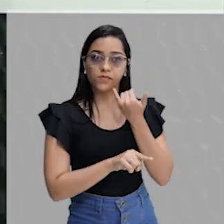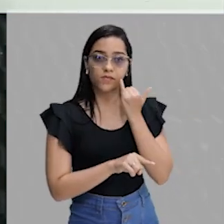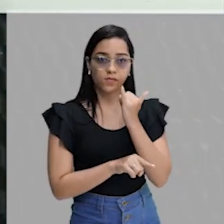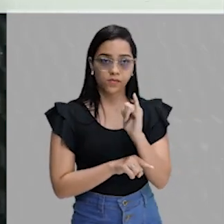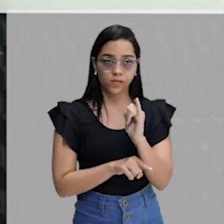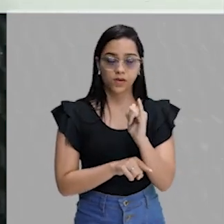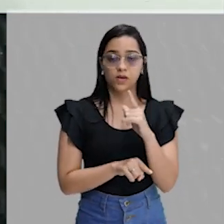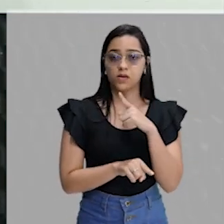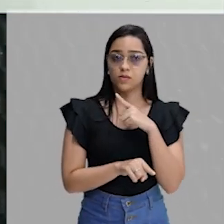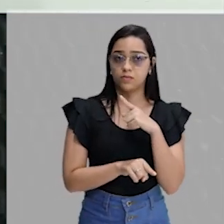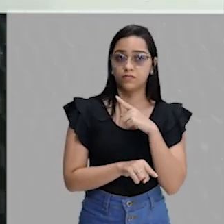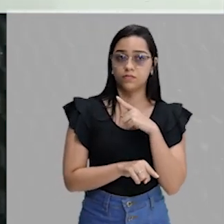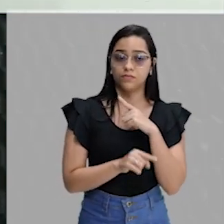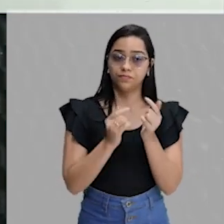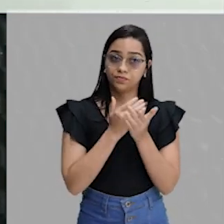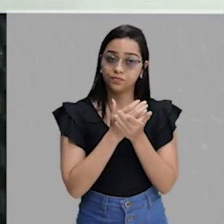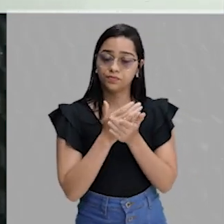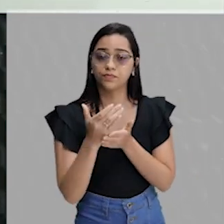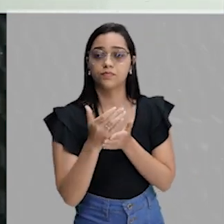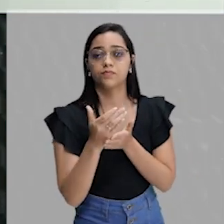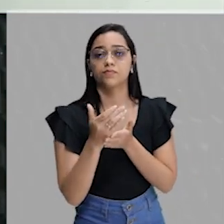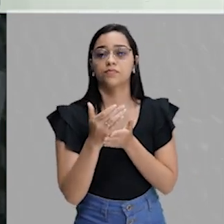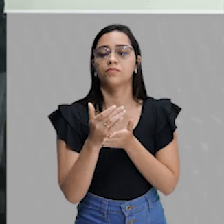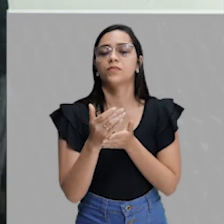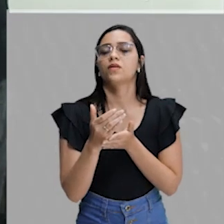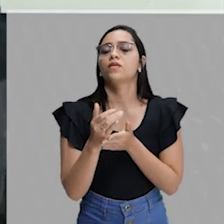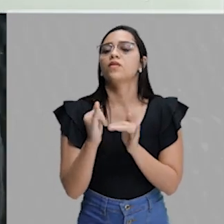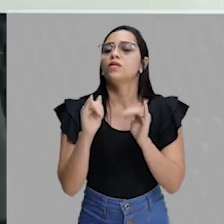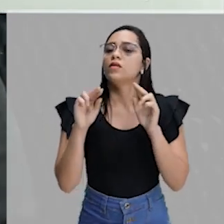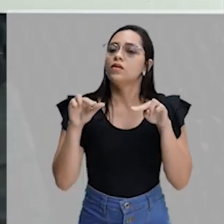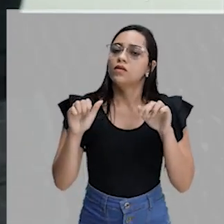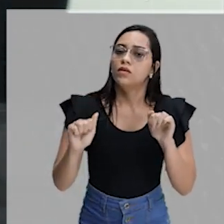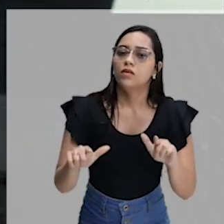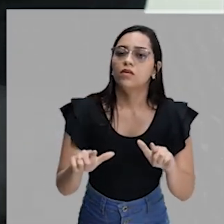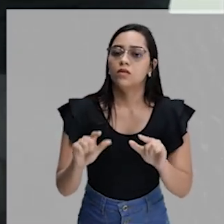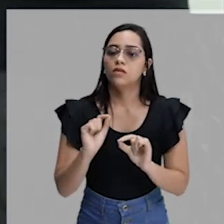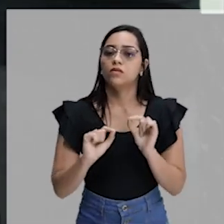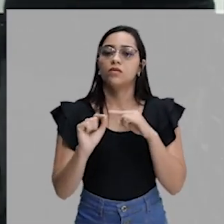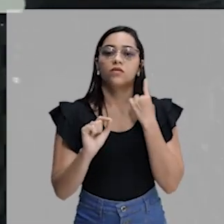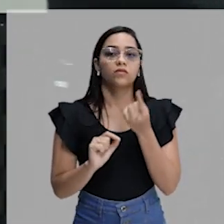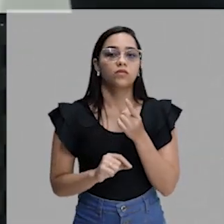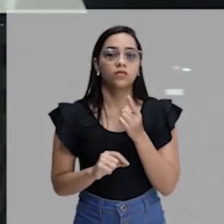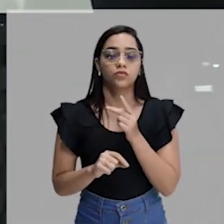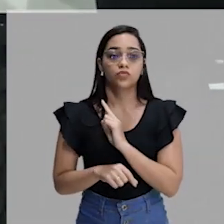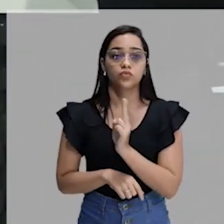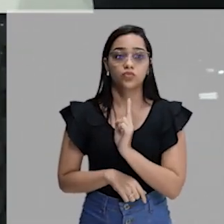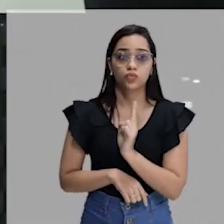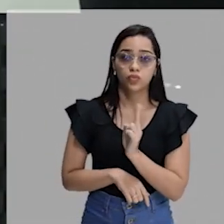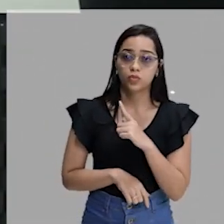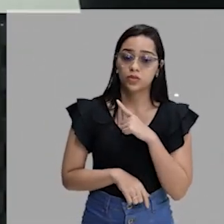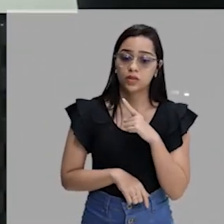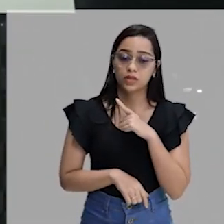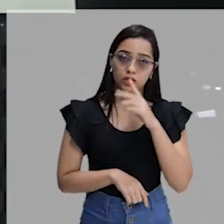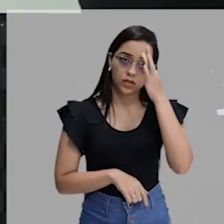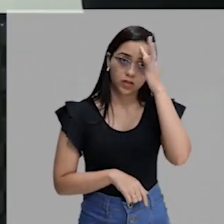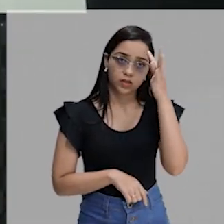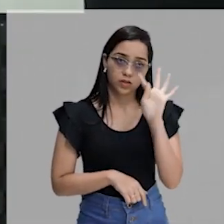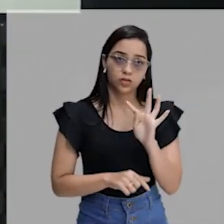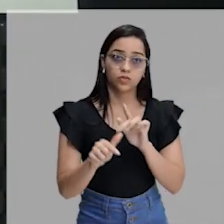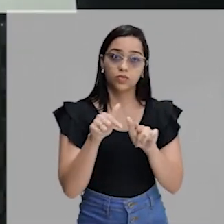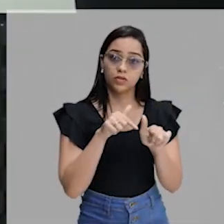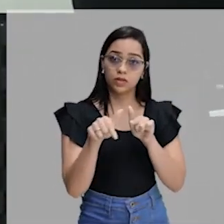energia cinética inicial, ok? Então, isso é o que nós chamamos aqui de teorema